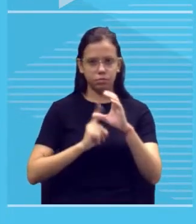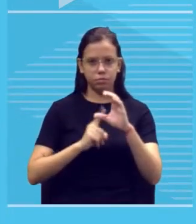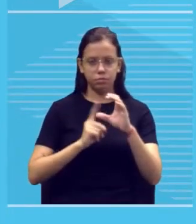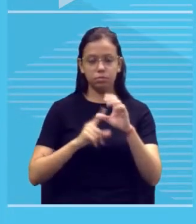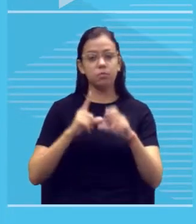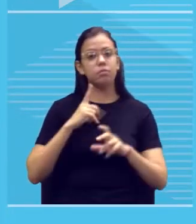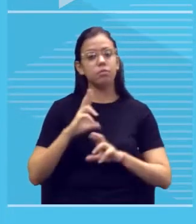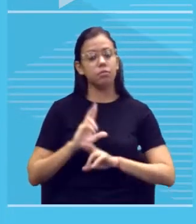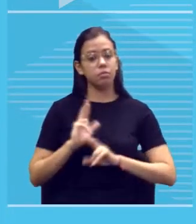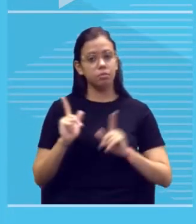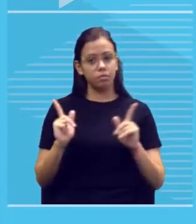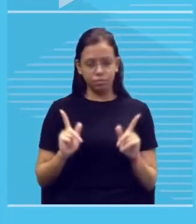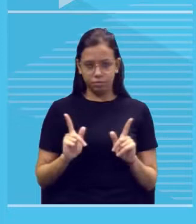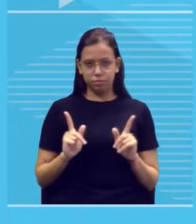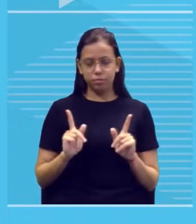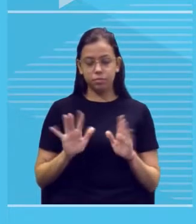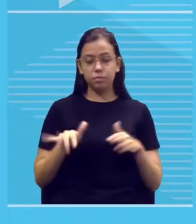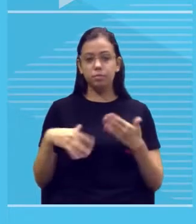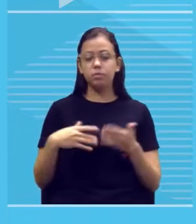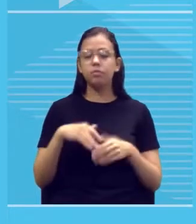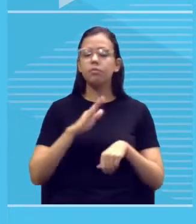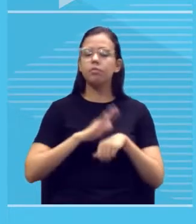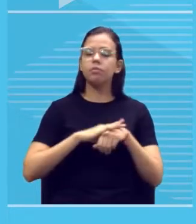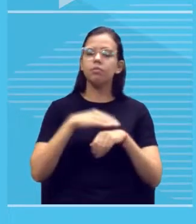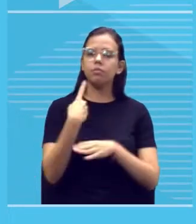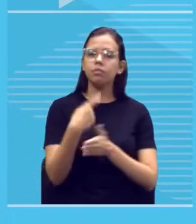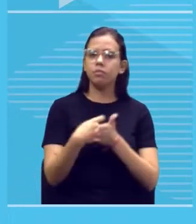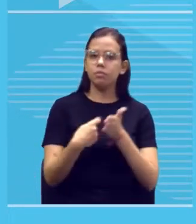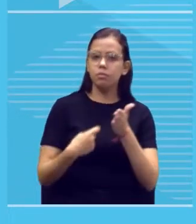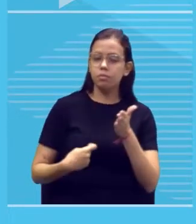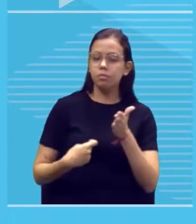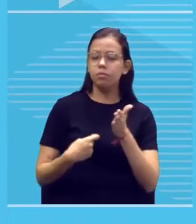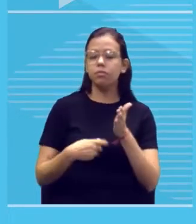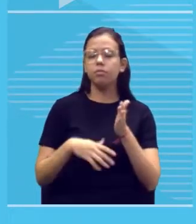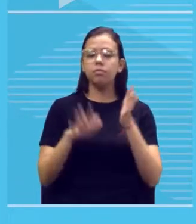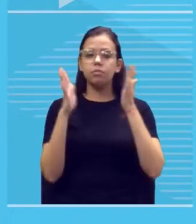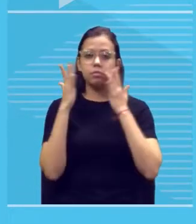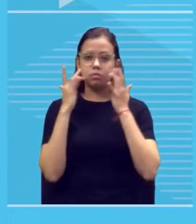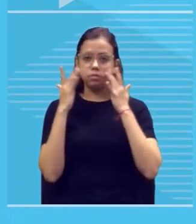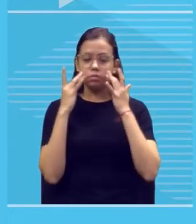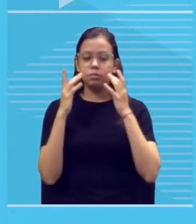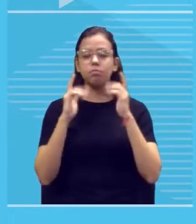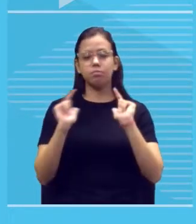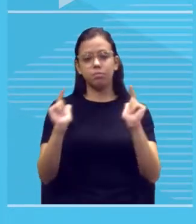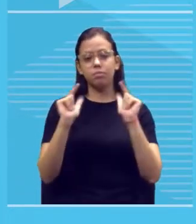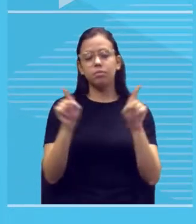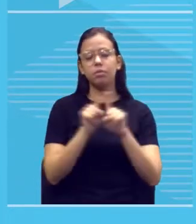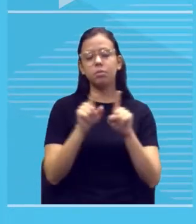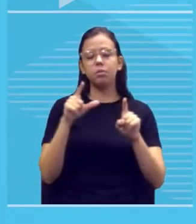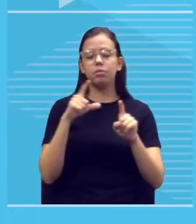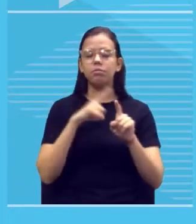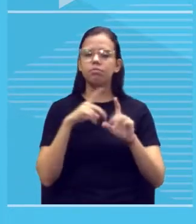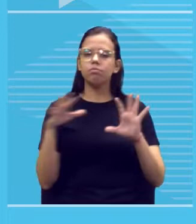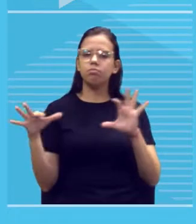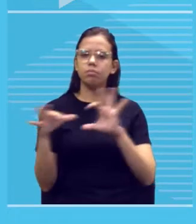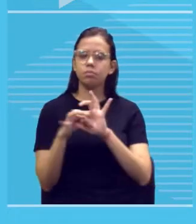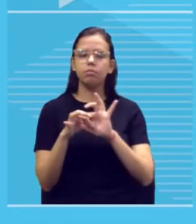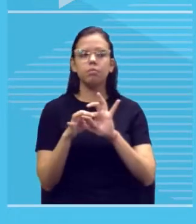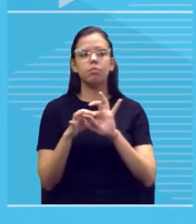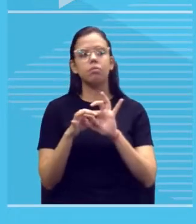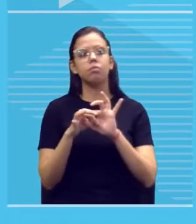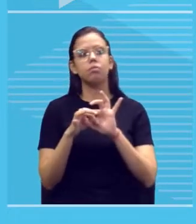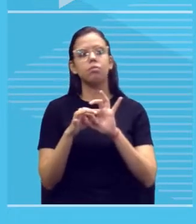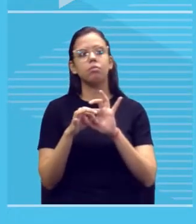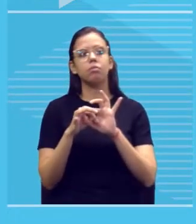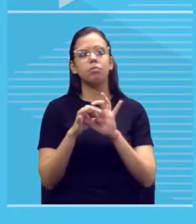e outra e portanto escreveu peças que além de entreter tinham viés político ligado a luta de classes